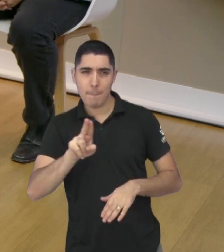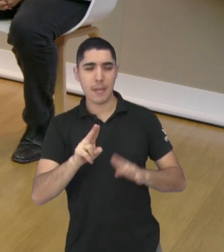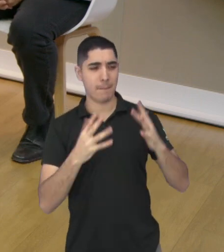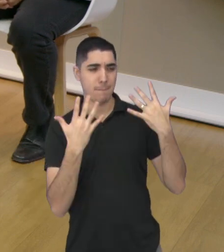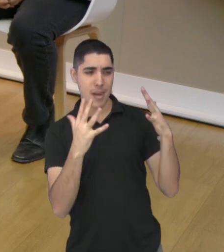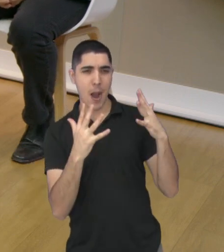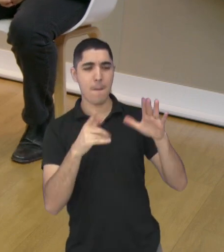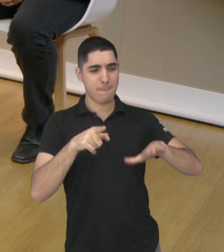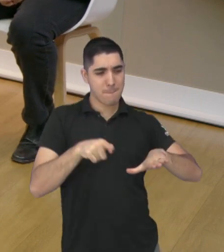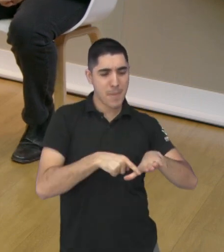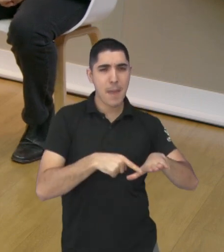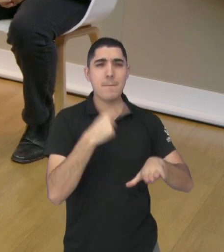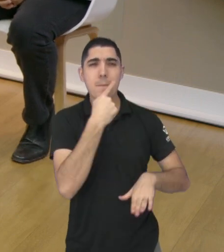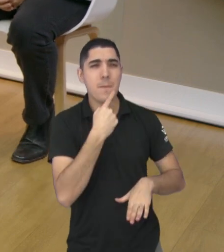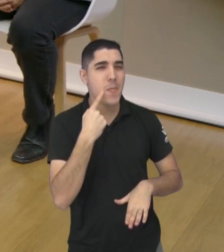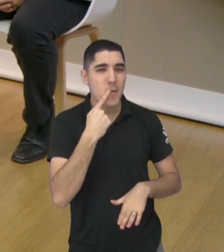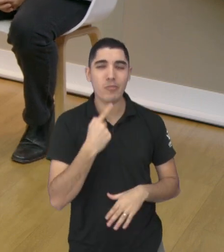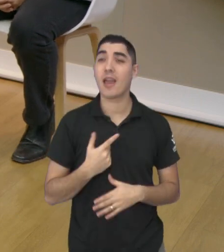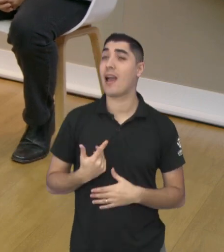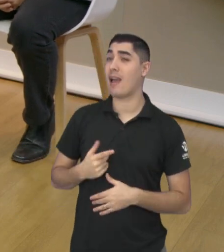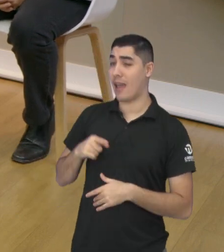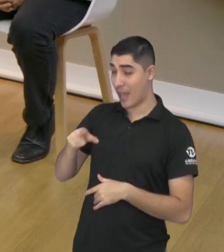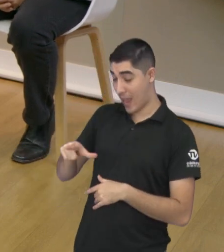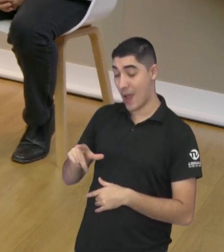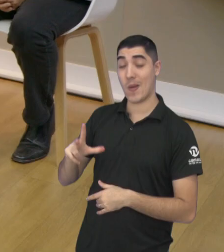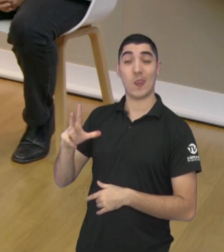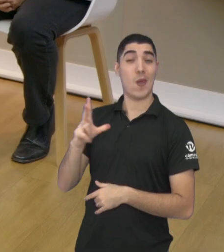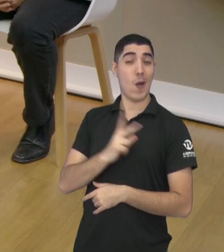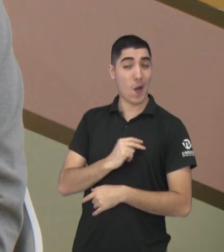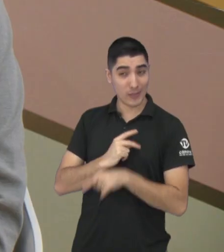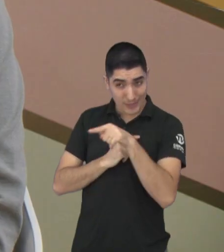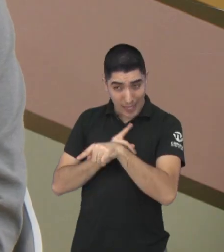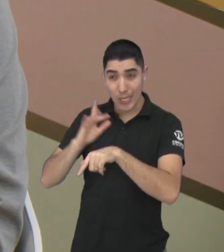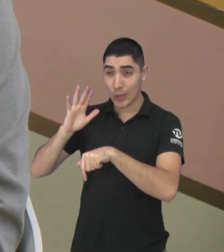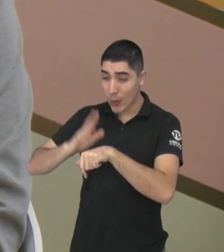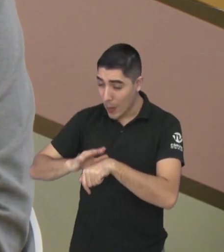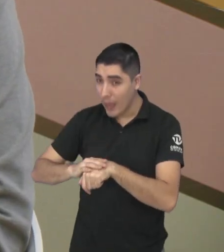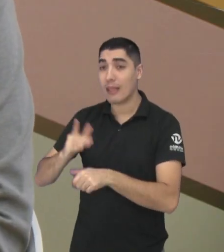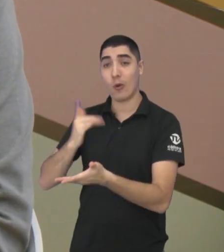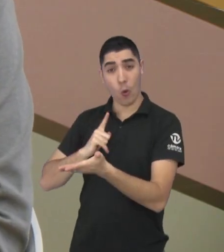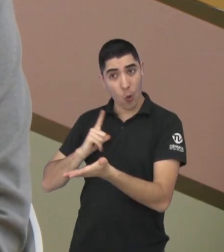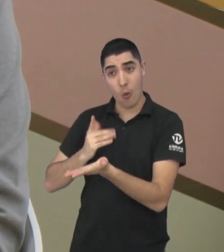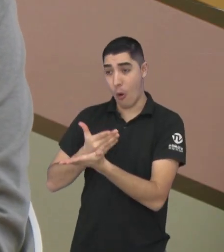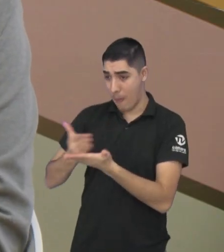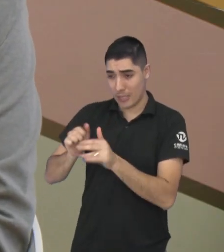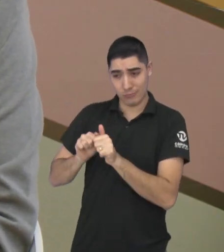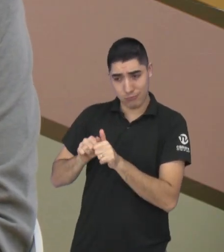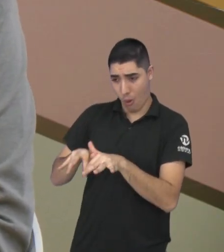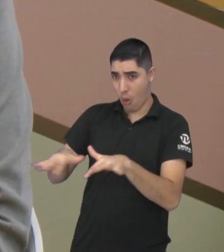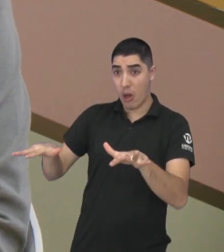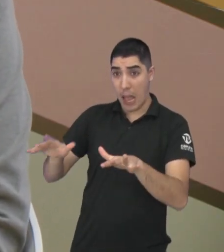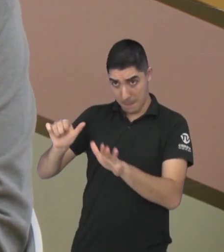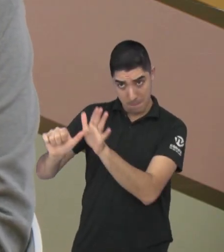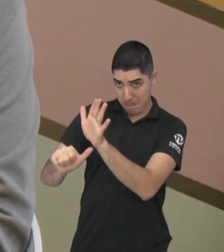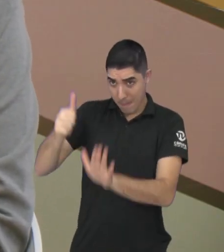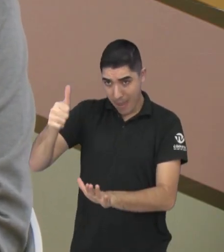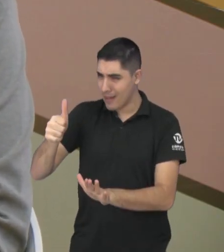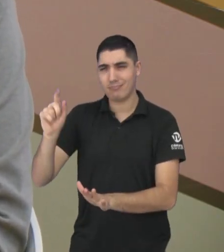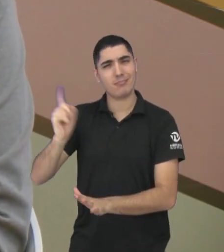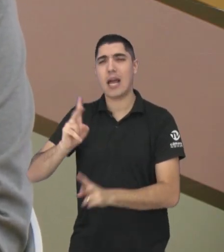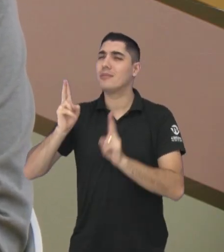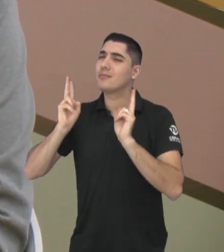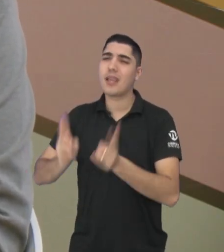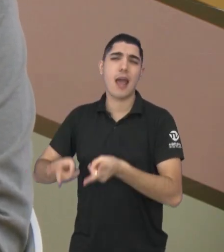trabalho danado, né? Essa mão, pé, boca, ela está espalhando e está tendo um grande surto e já não é a primeira vez, todos os